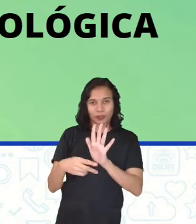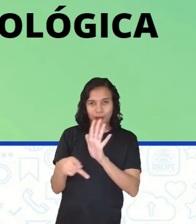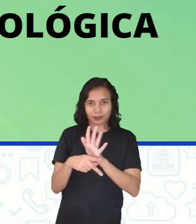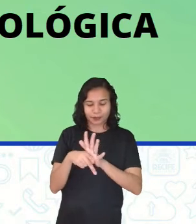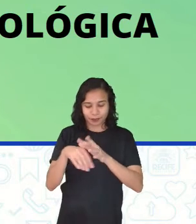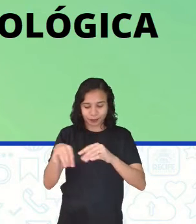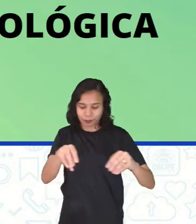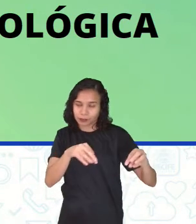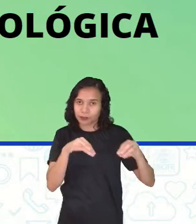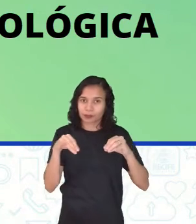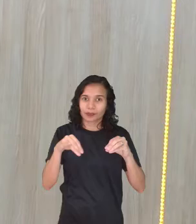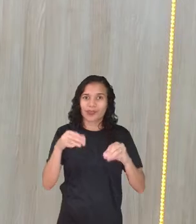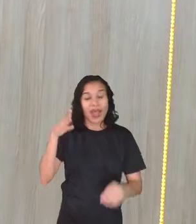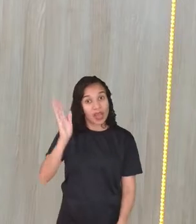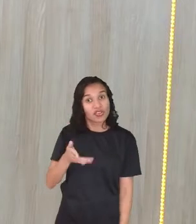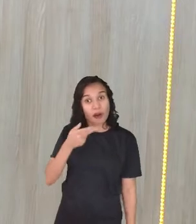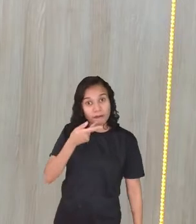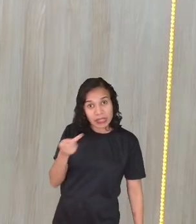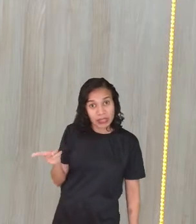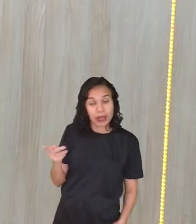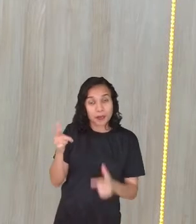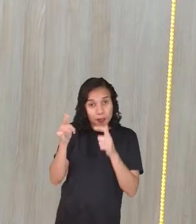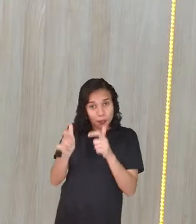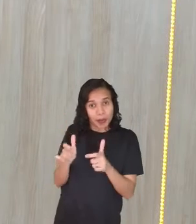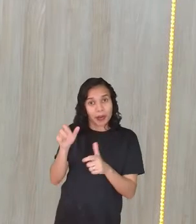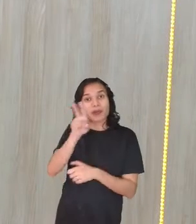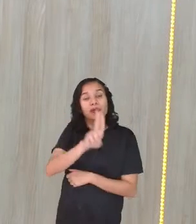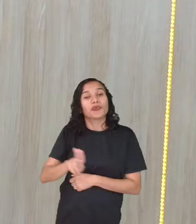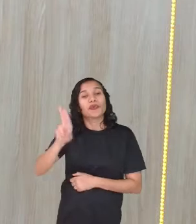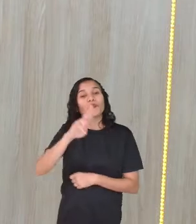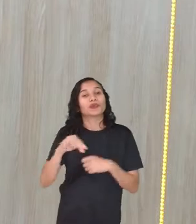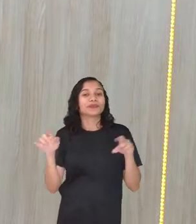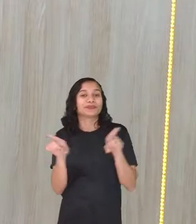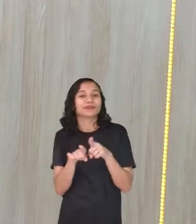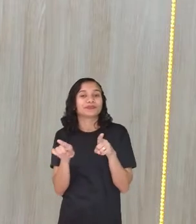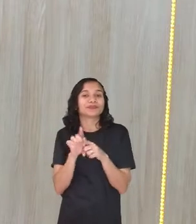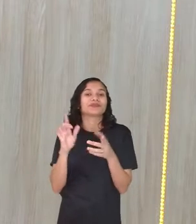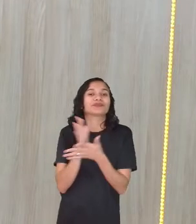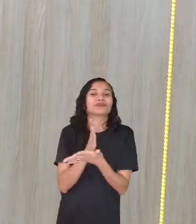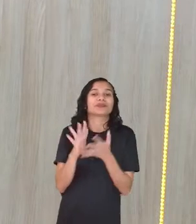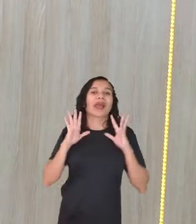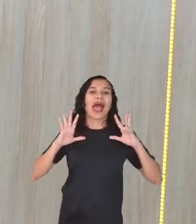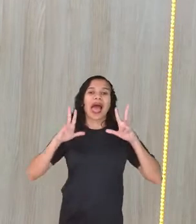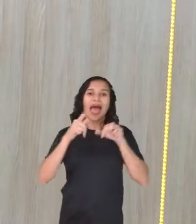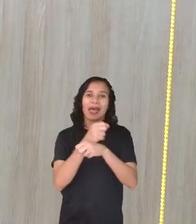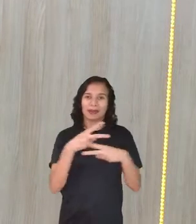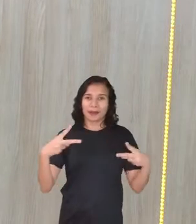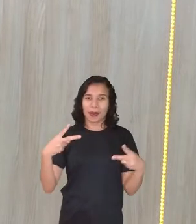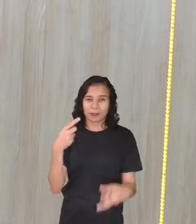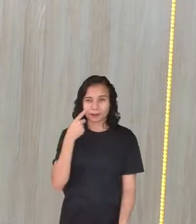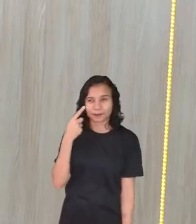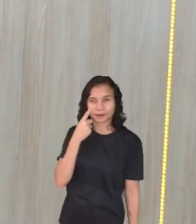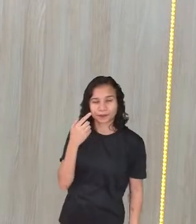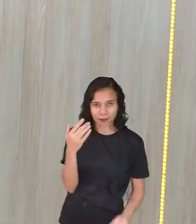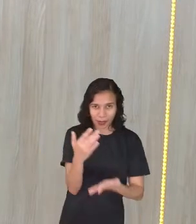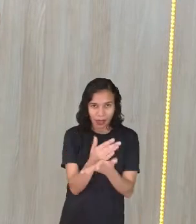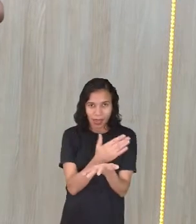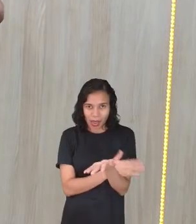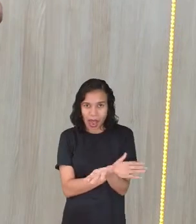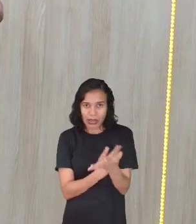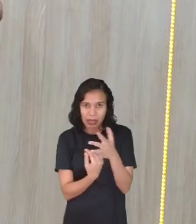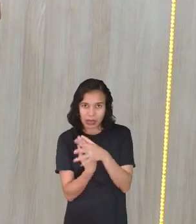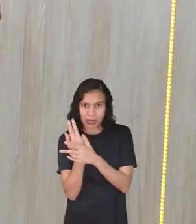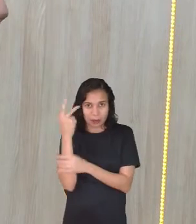solo. Eu já visitei locais que, às vezes, eles utilizam até mesmo alguns animais. Antes de plantar,